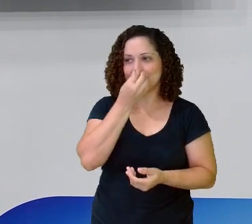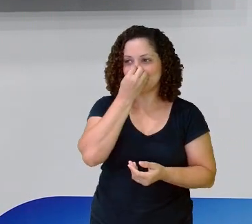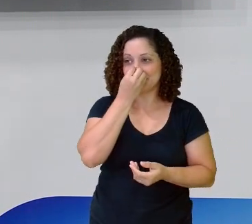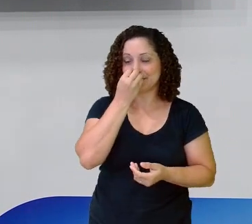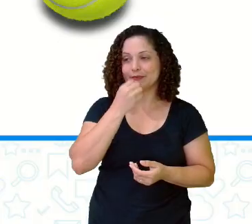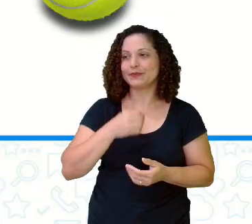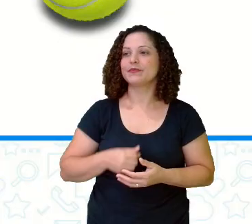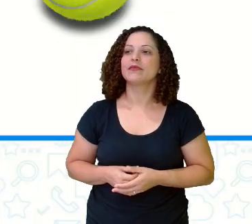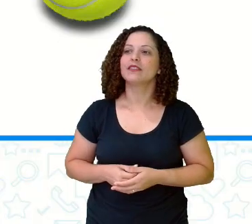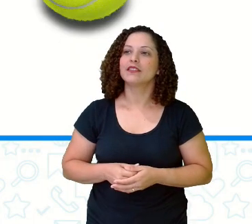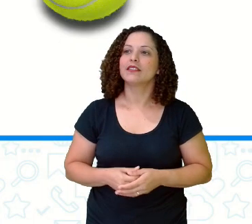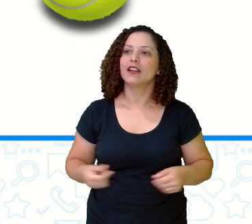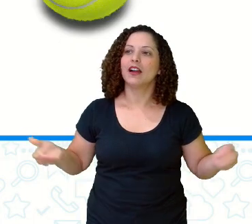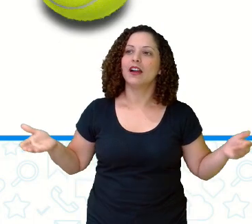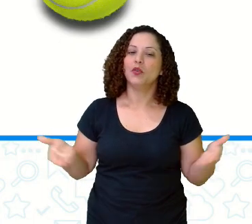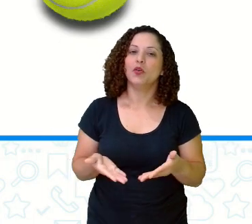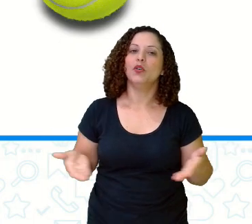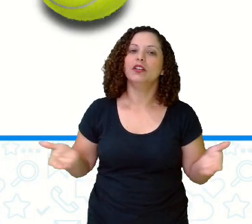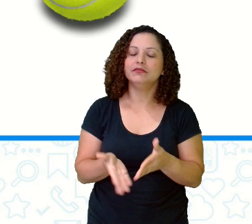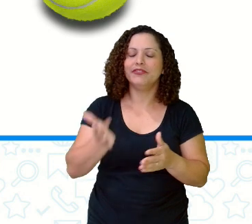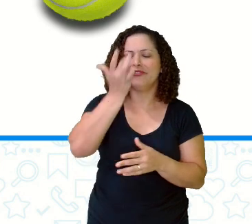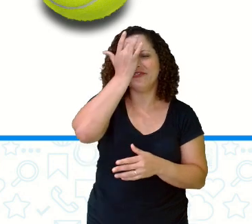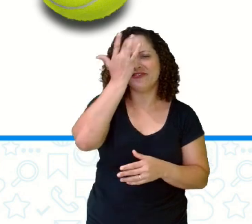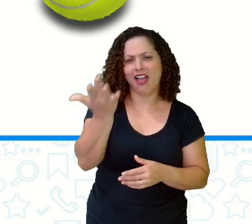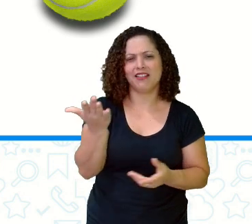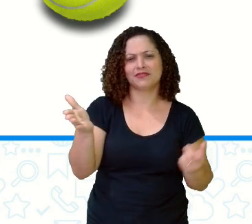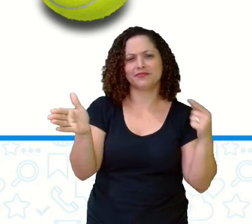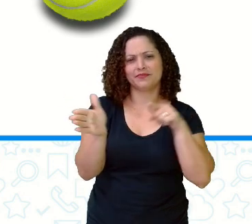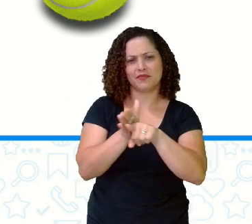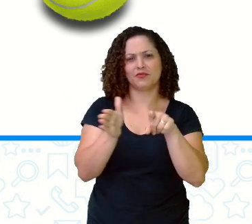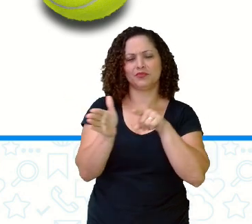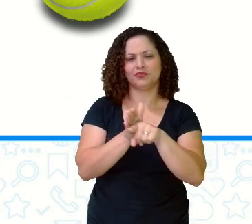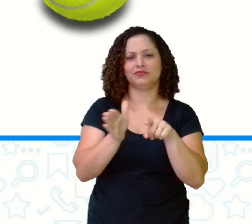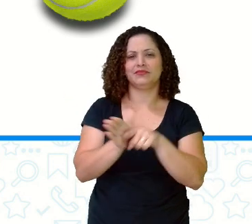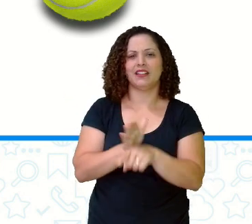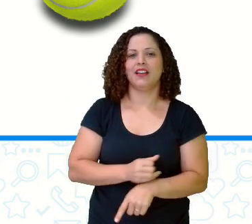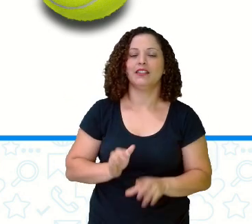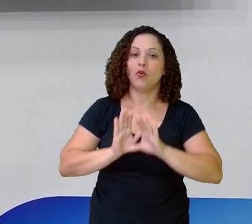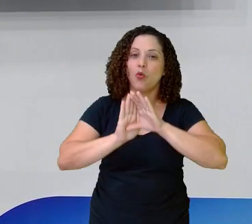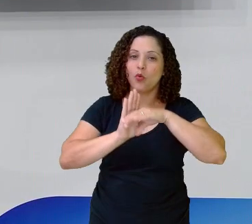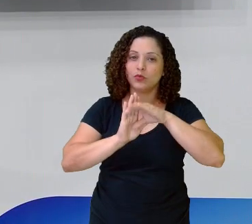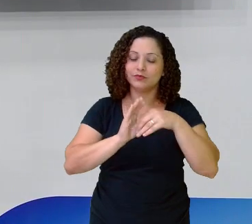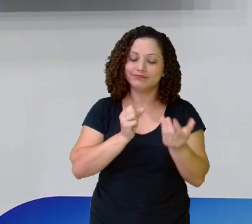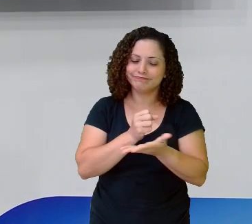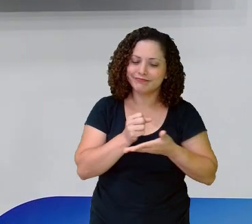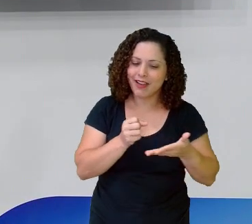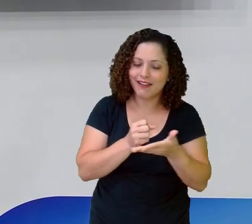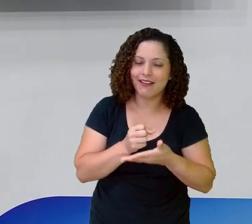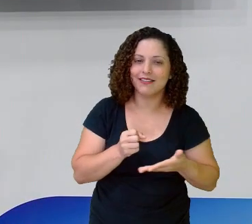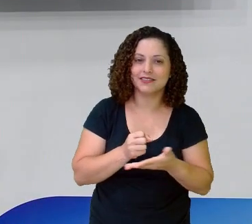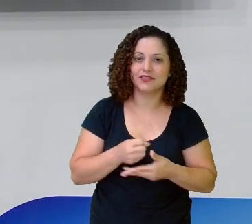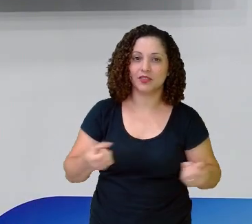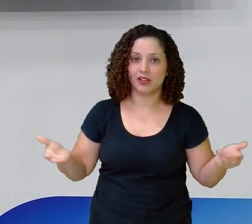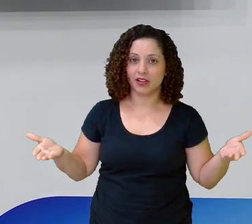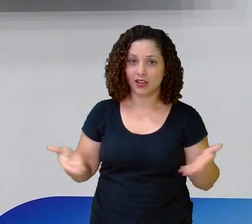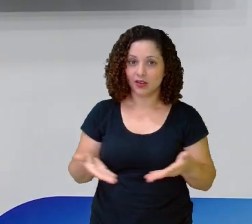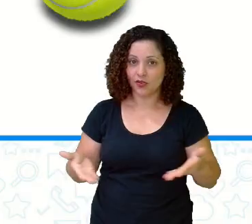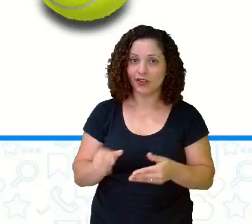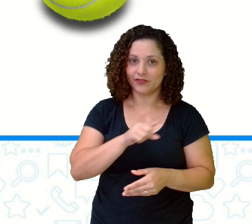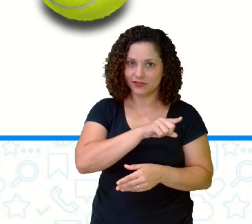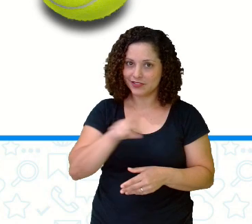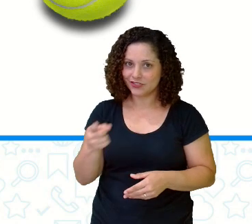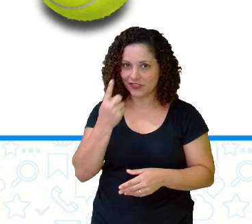lá. Muito fáceis as perguntas. Dei o conceito básico dos sólidos e agora com